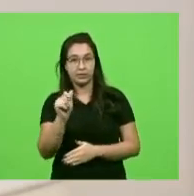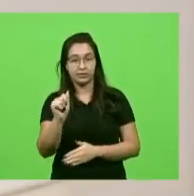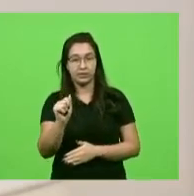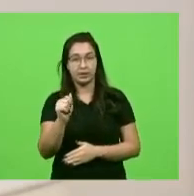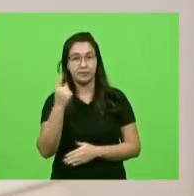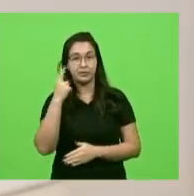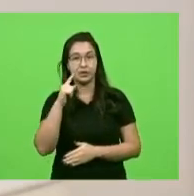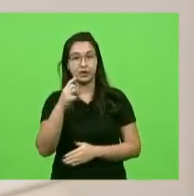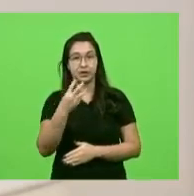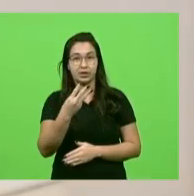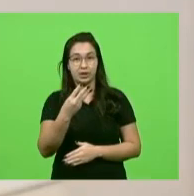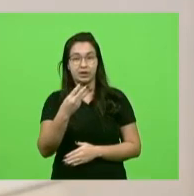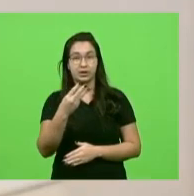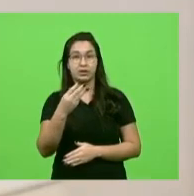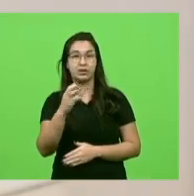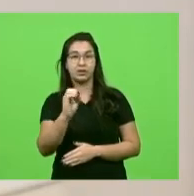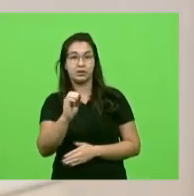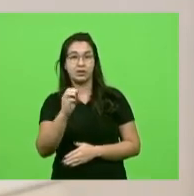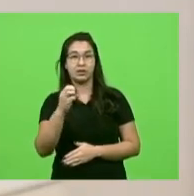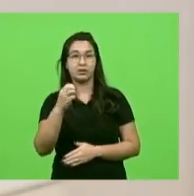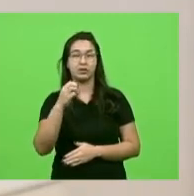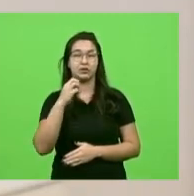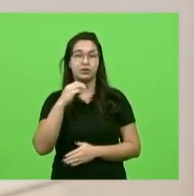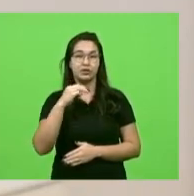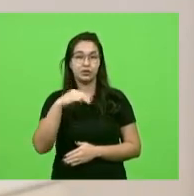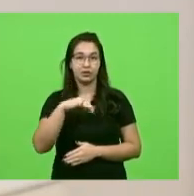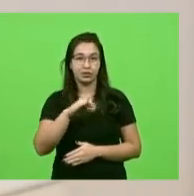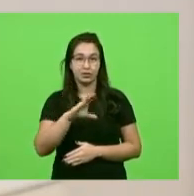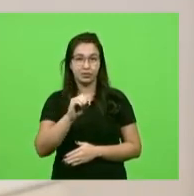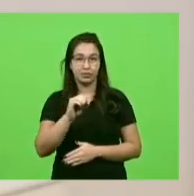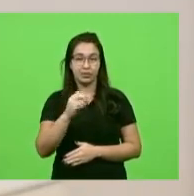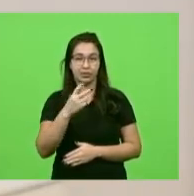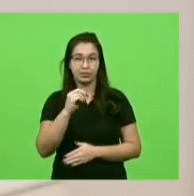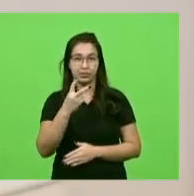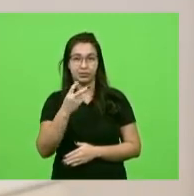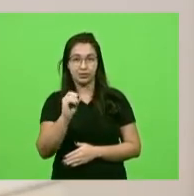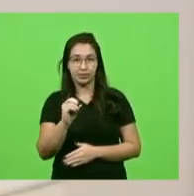30/4/2020, foi autuado o processo administrativo